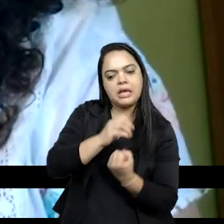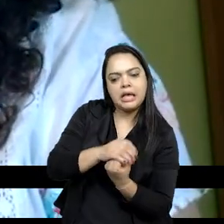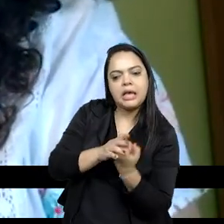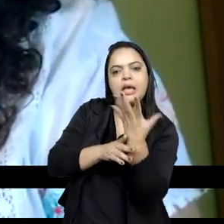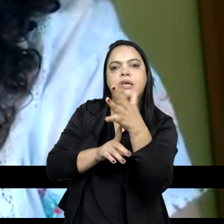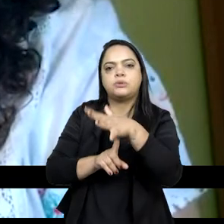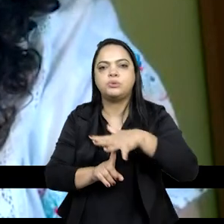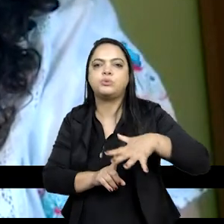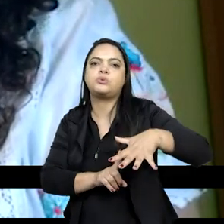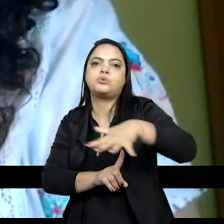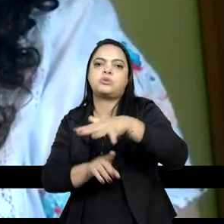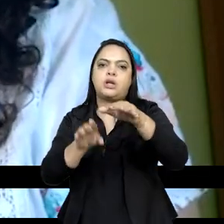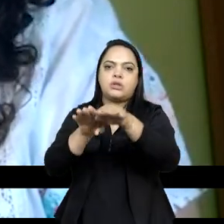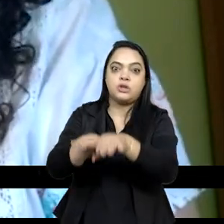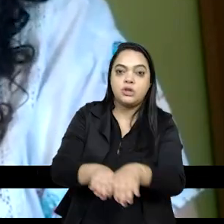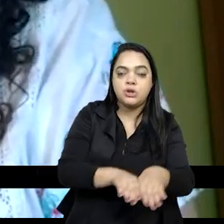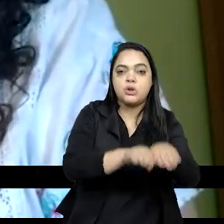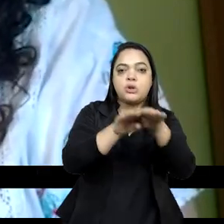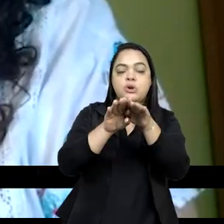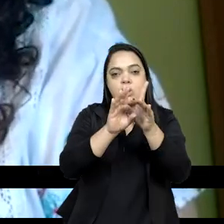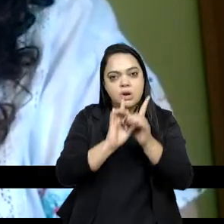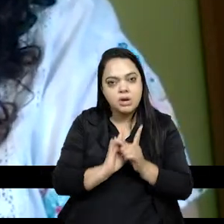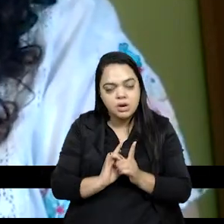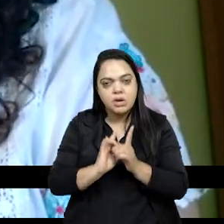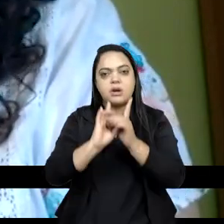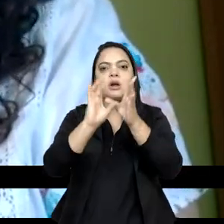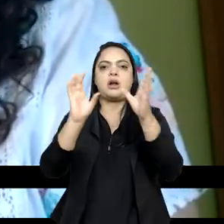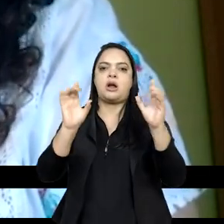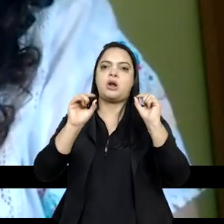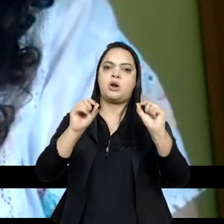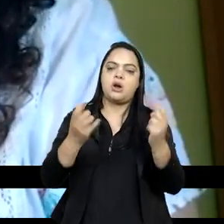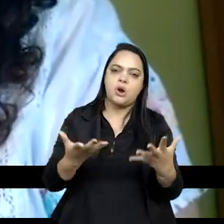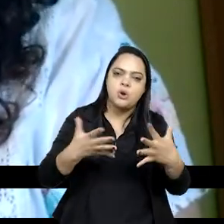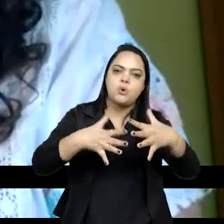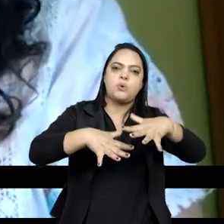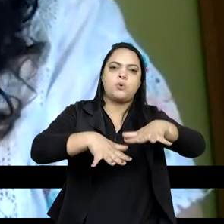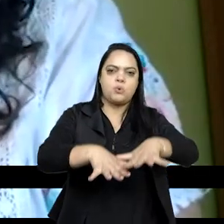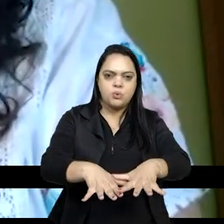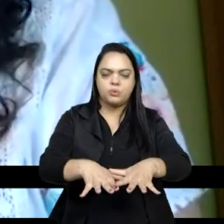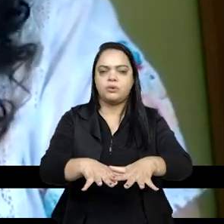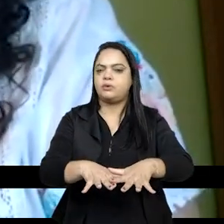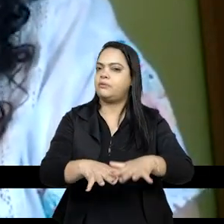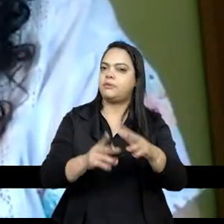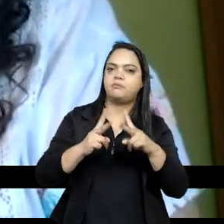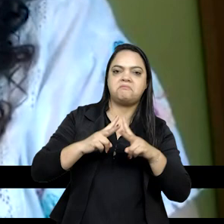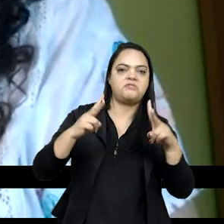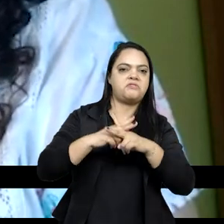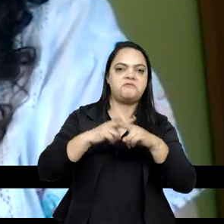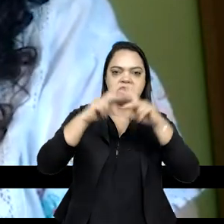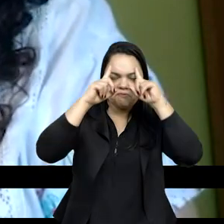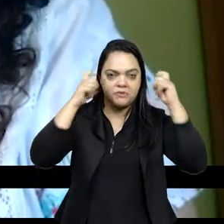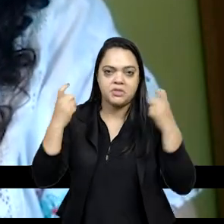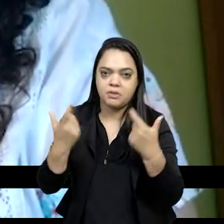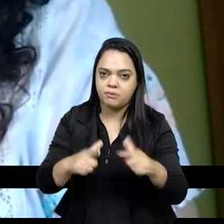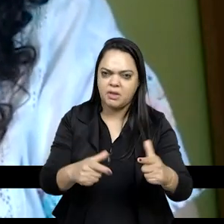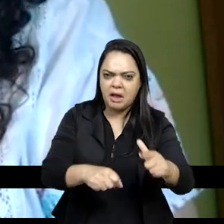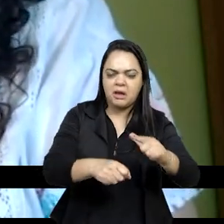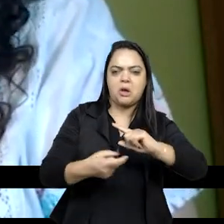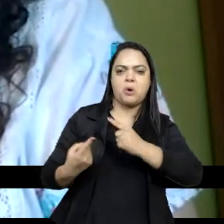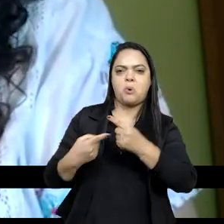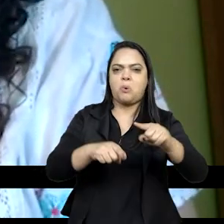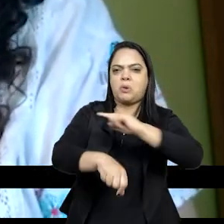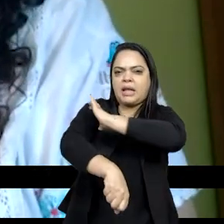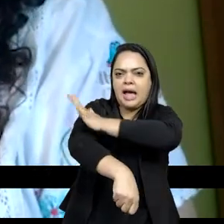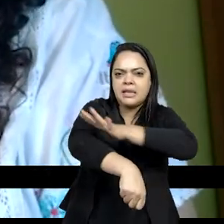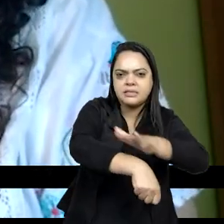sociedade mais igualitária, democrática, inclusiva, não violenta, antirracista, anti